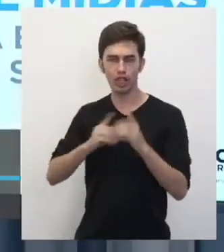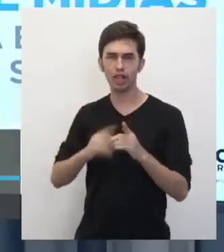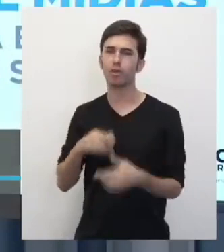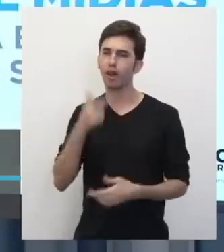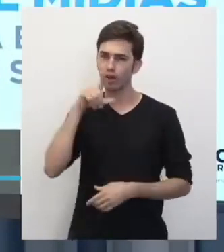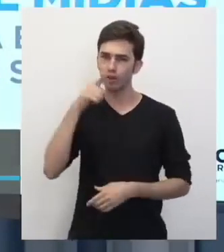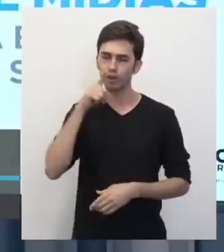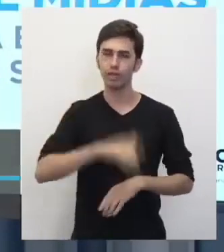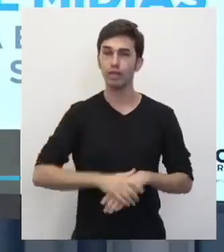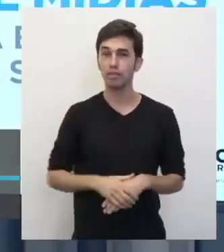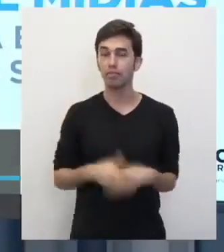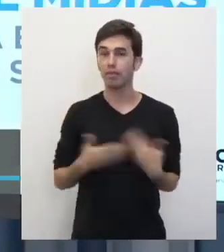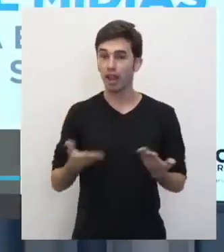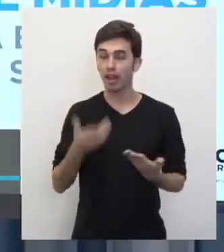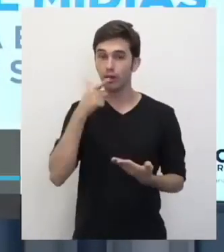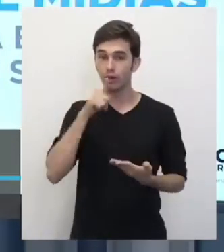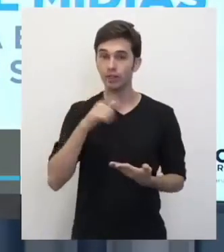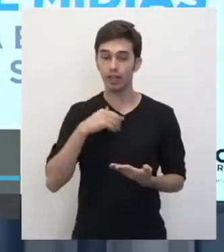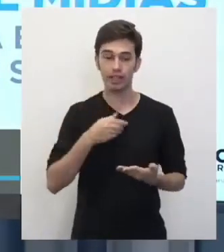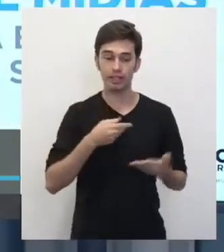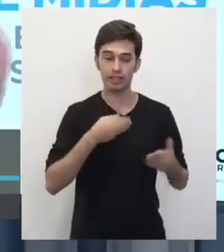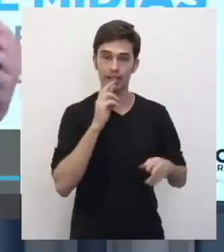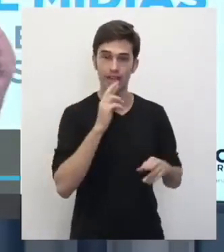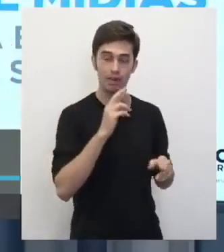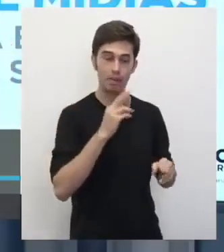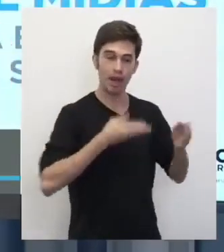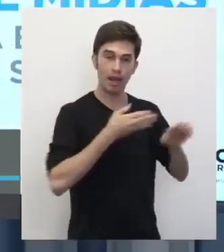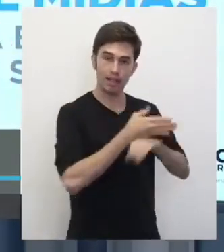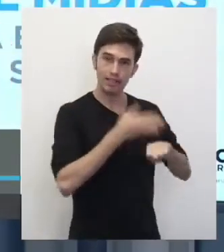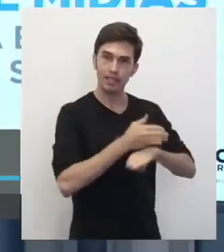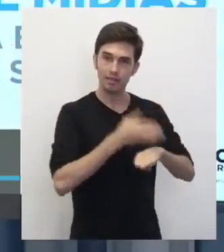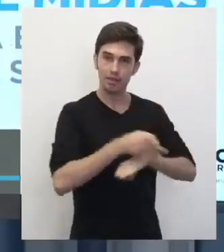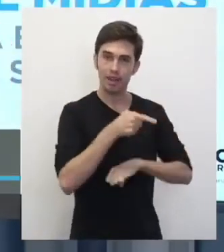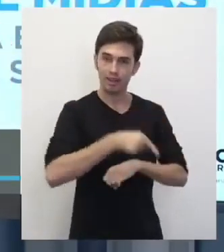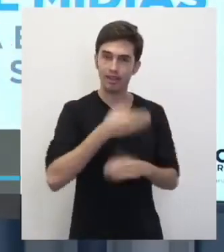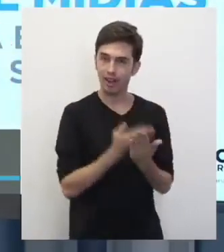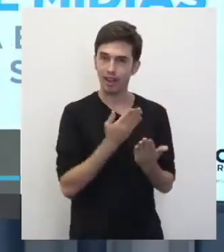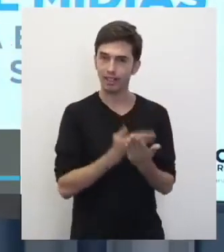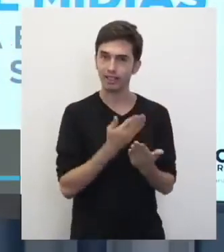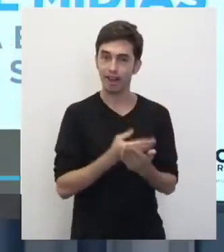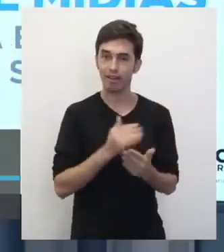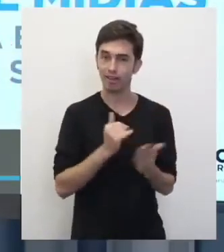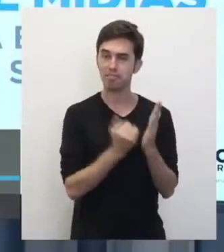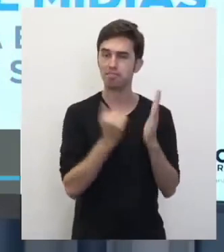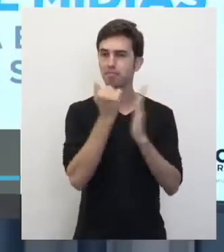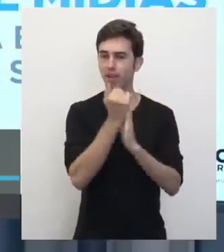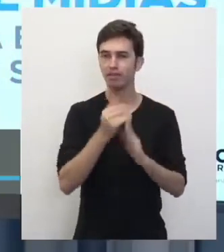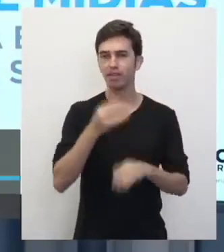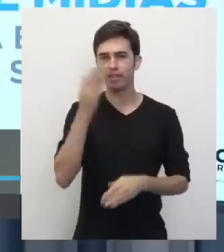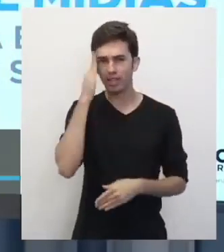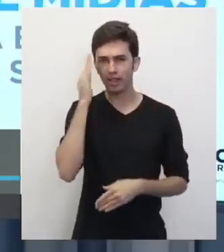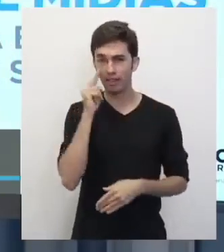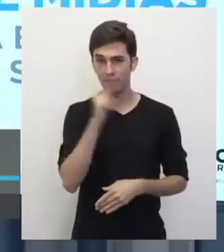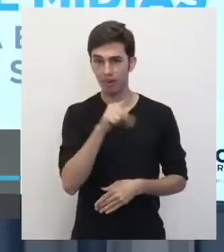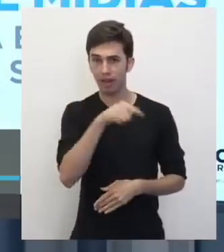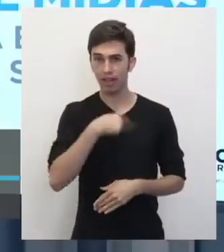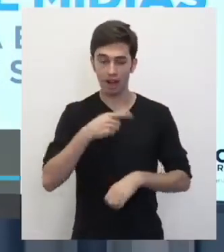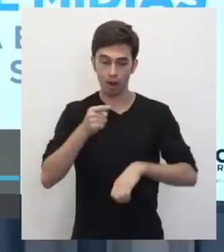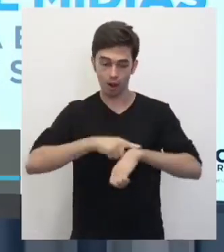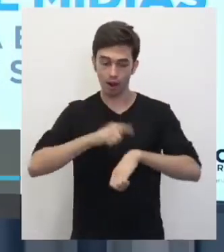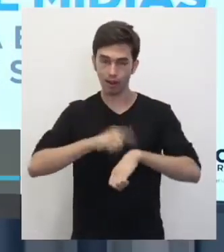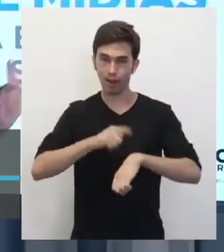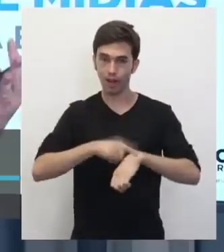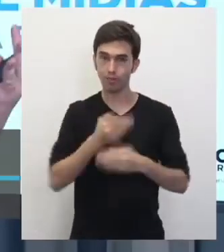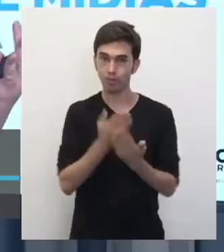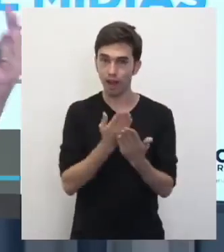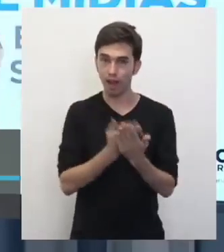de uma forma aí um pouquinho mais rápida, né? Como vocês viram, as nossas aulas aí diminuíram o tempo, né? Nós temos 30 minutos agora de